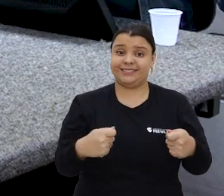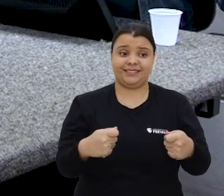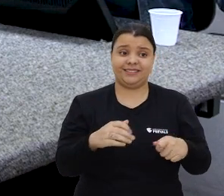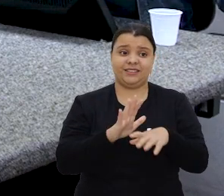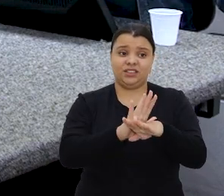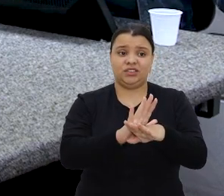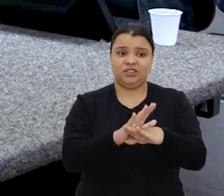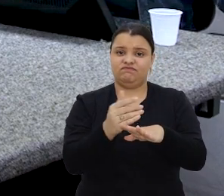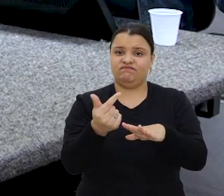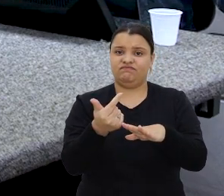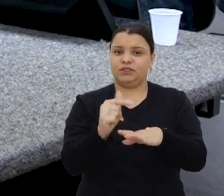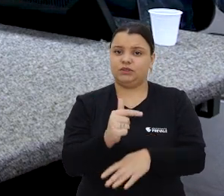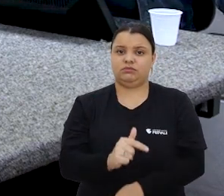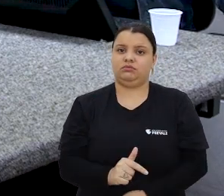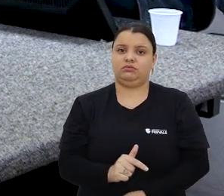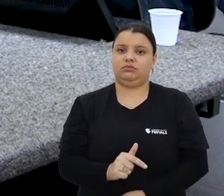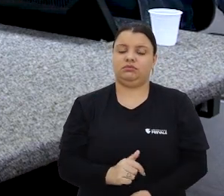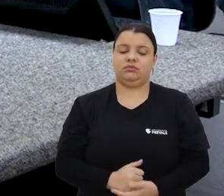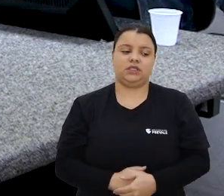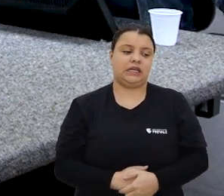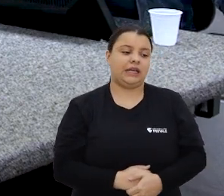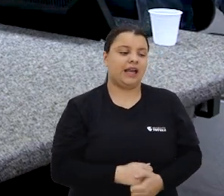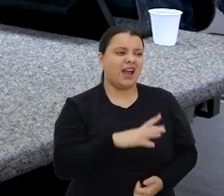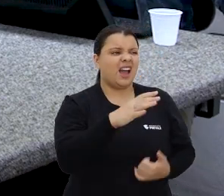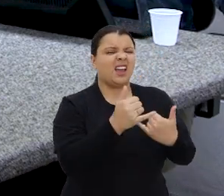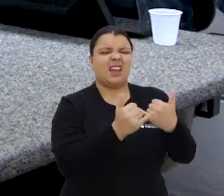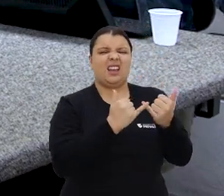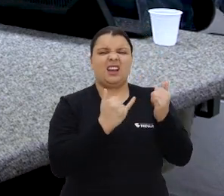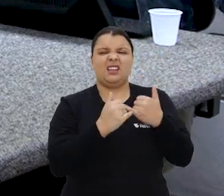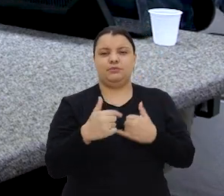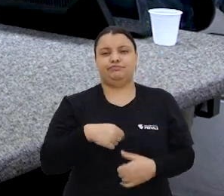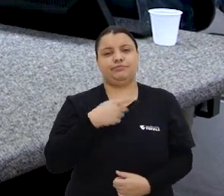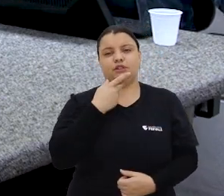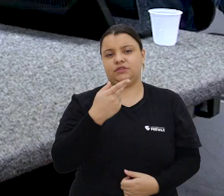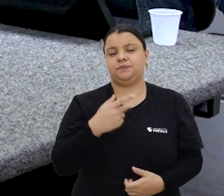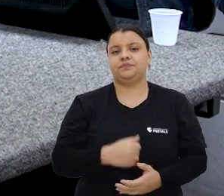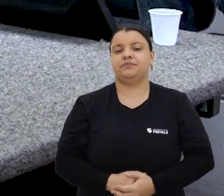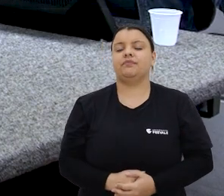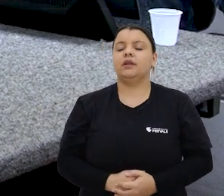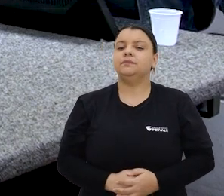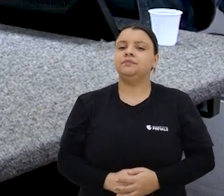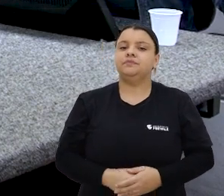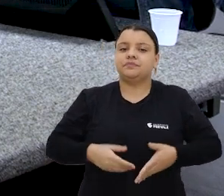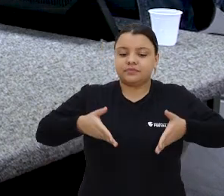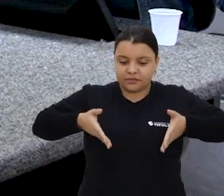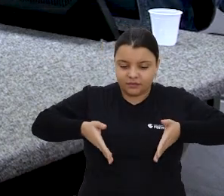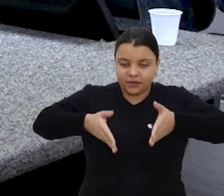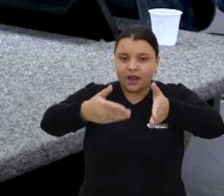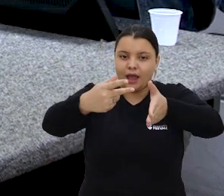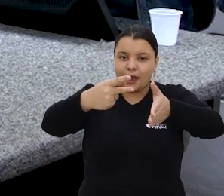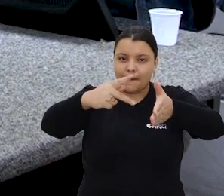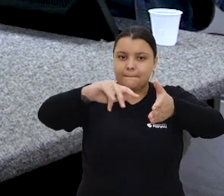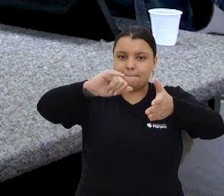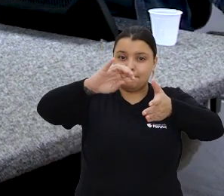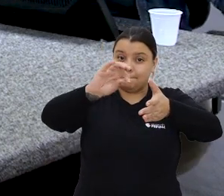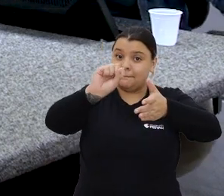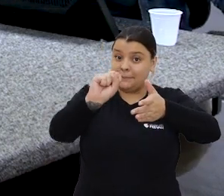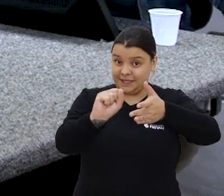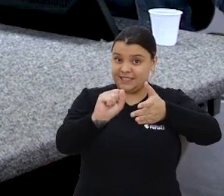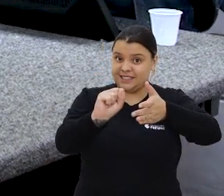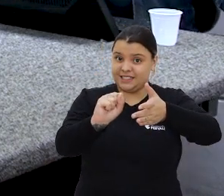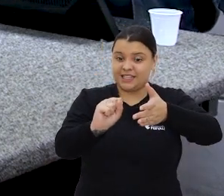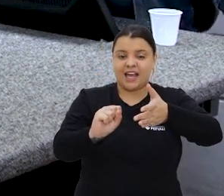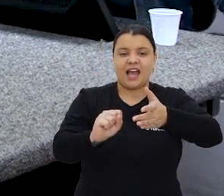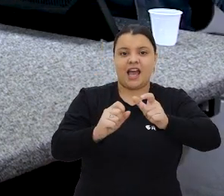né? Tipo, É o velho exemplo que eu sempre digo, né? A pista, para nós, ela não tem só 400 metros. Ela sempre